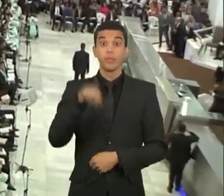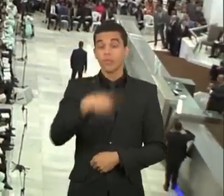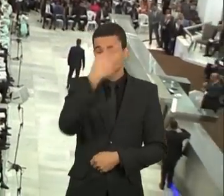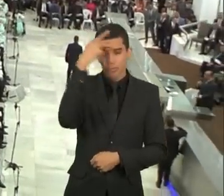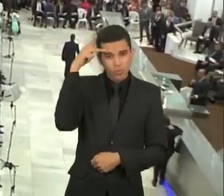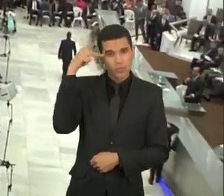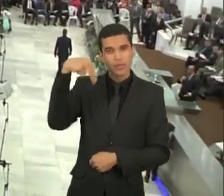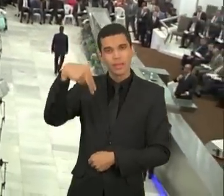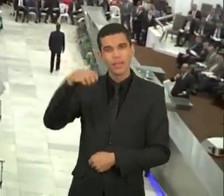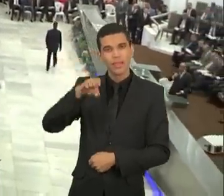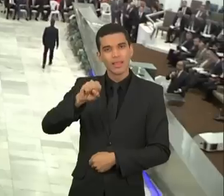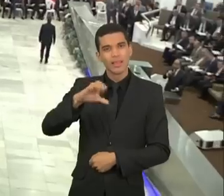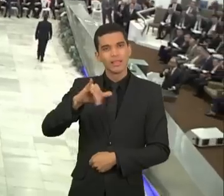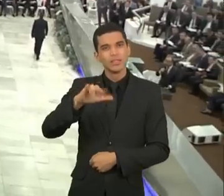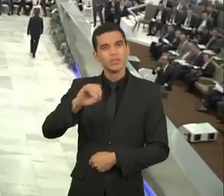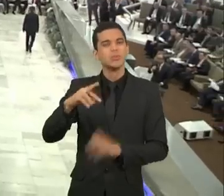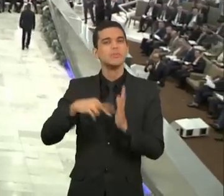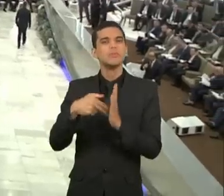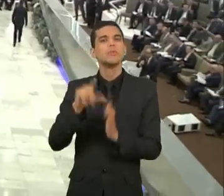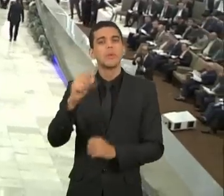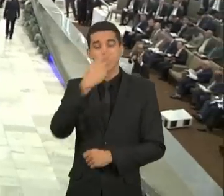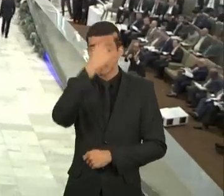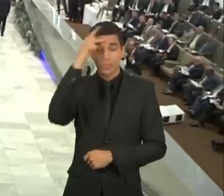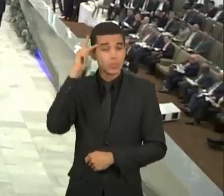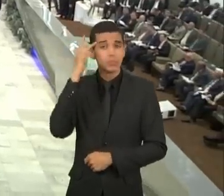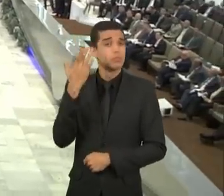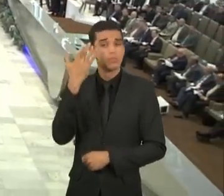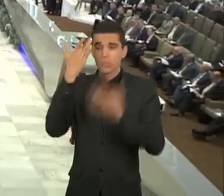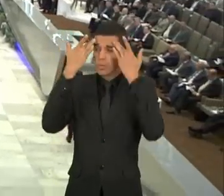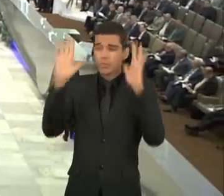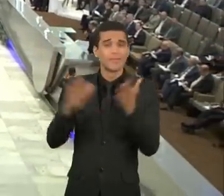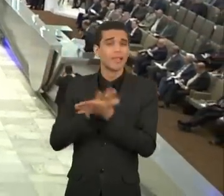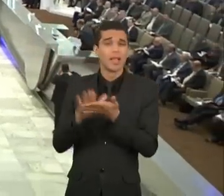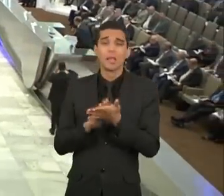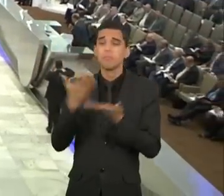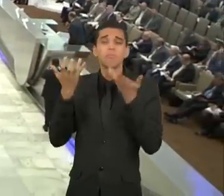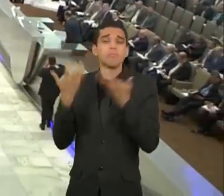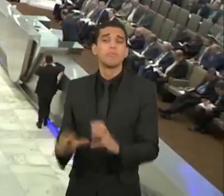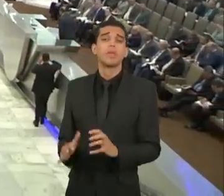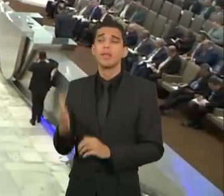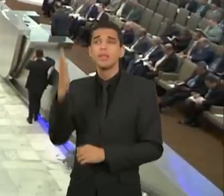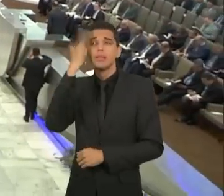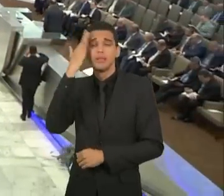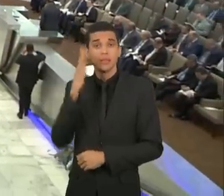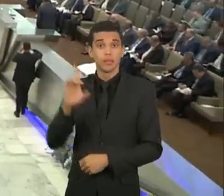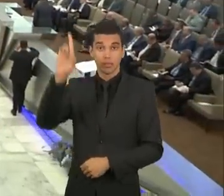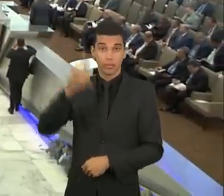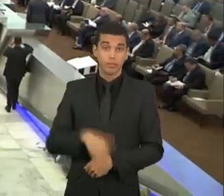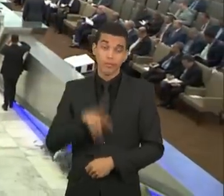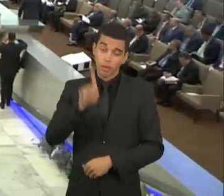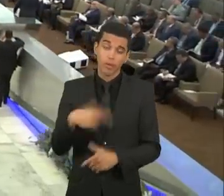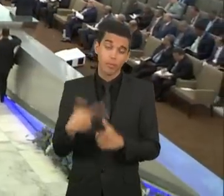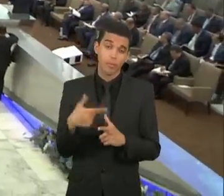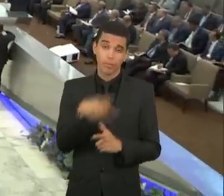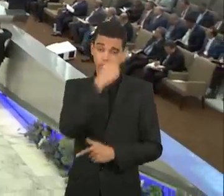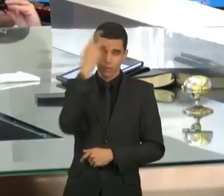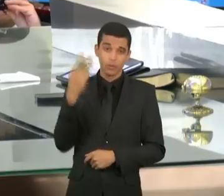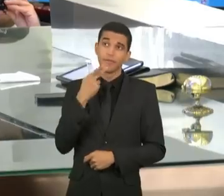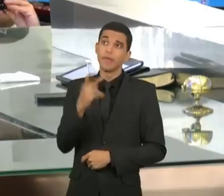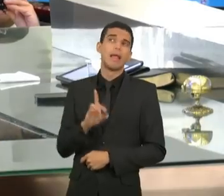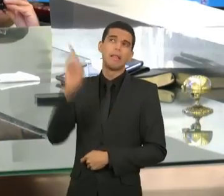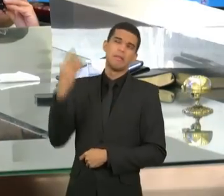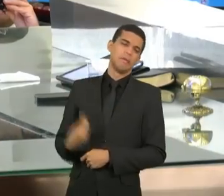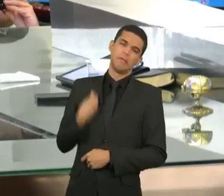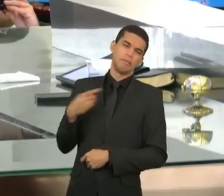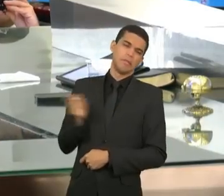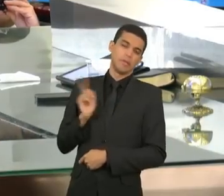procura entender? Eu disse que não procura o quê? Entender. O problema de quem nega a Deus é esse: é que Deus é um